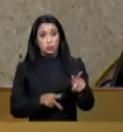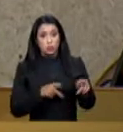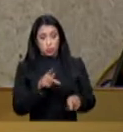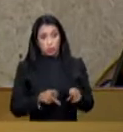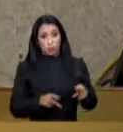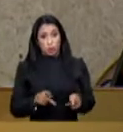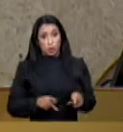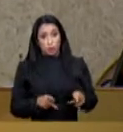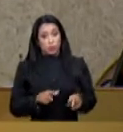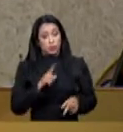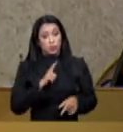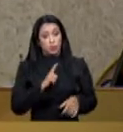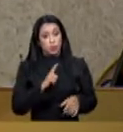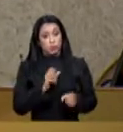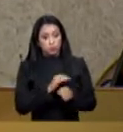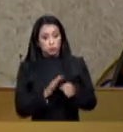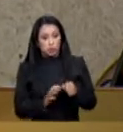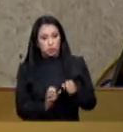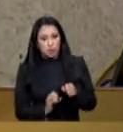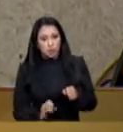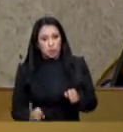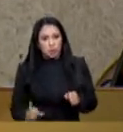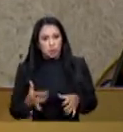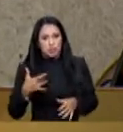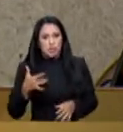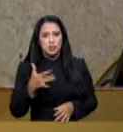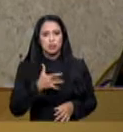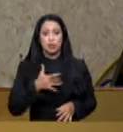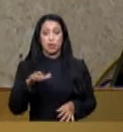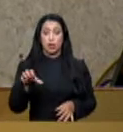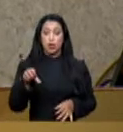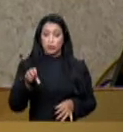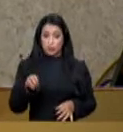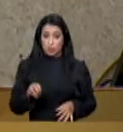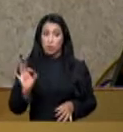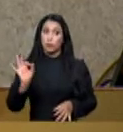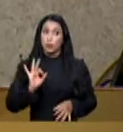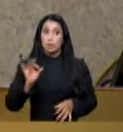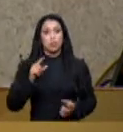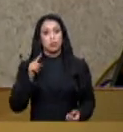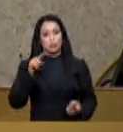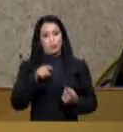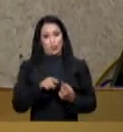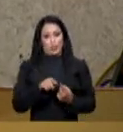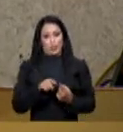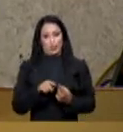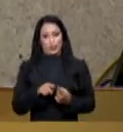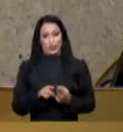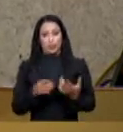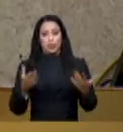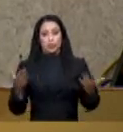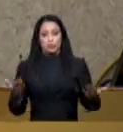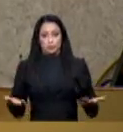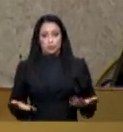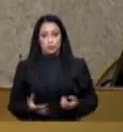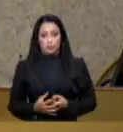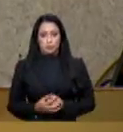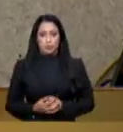sanitário, meta que procura atender 90% da população. Nesse